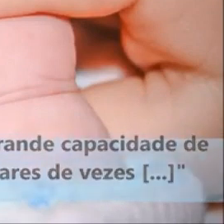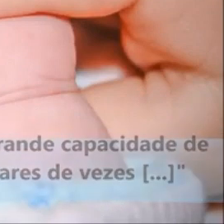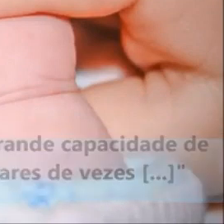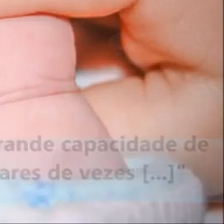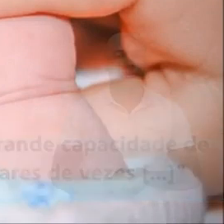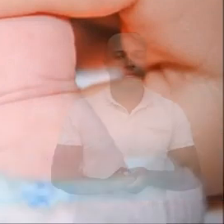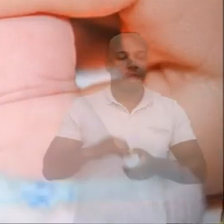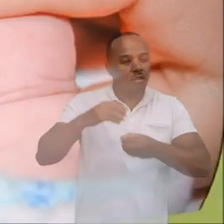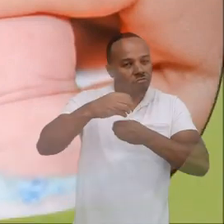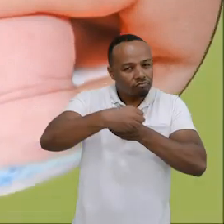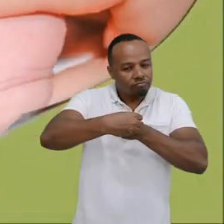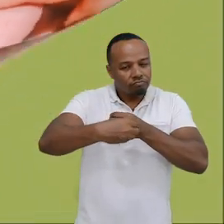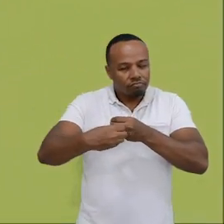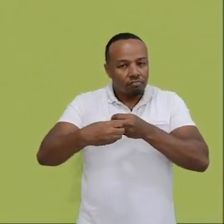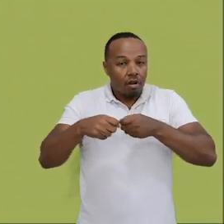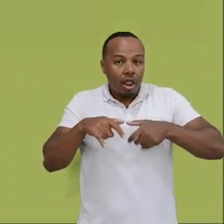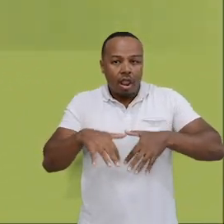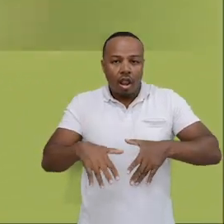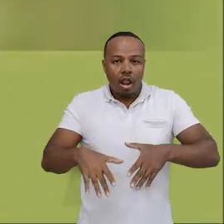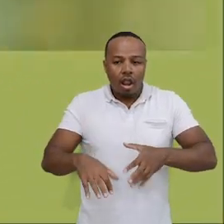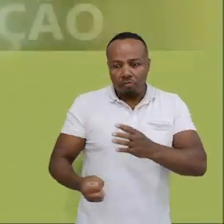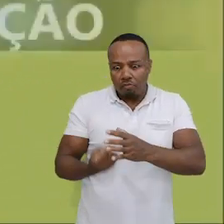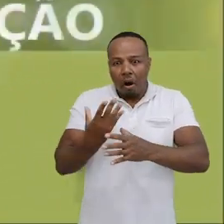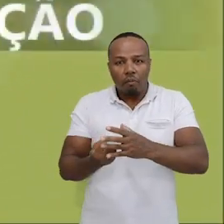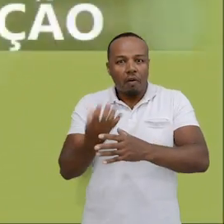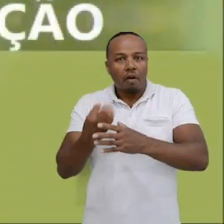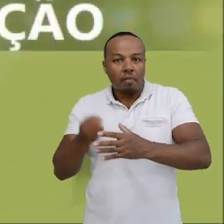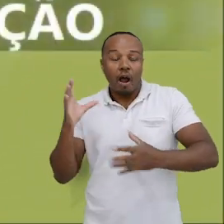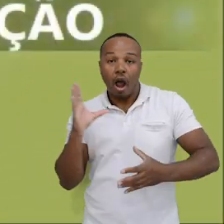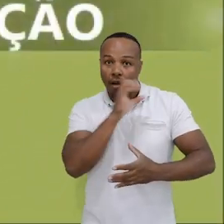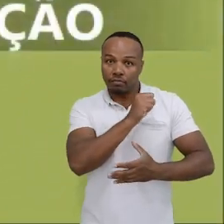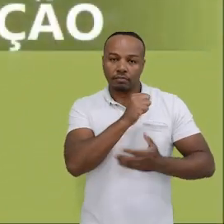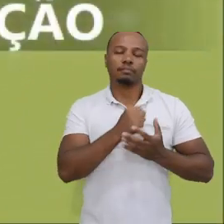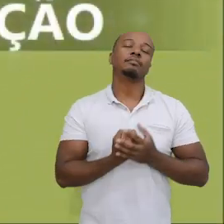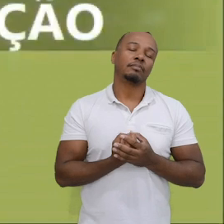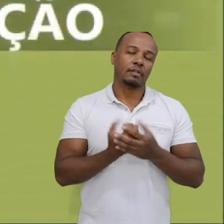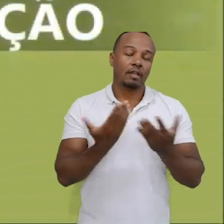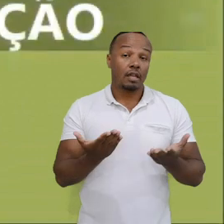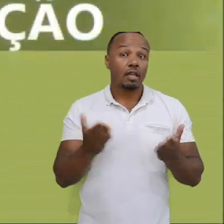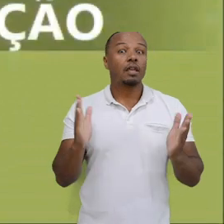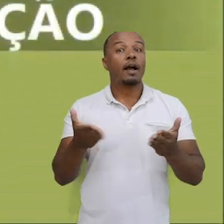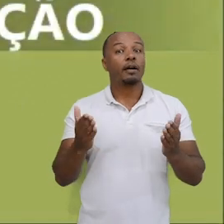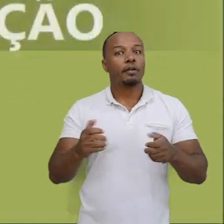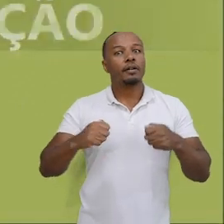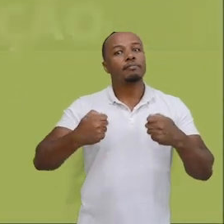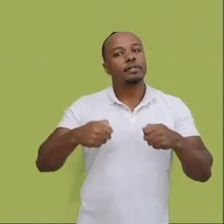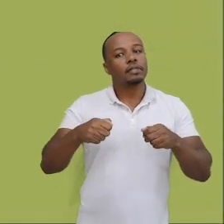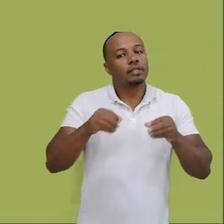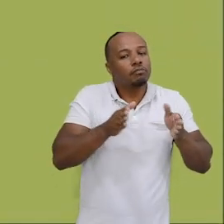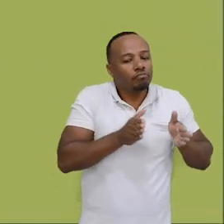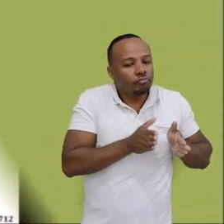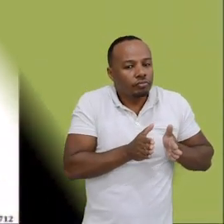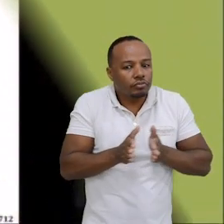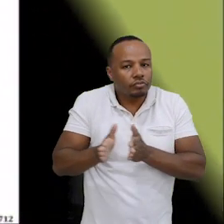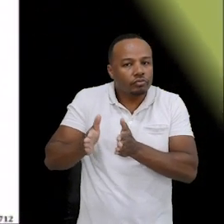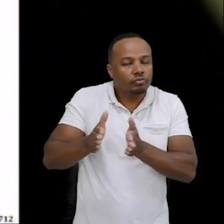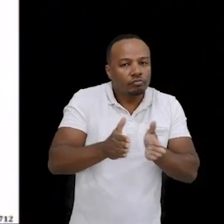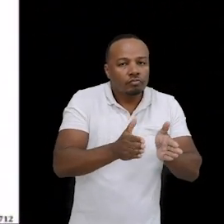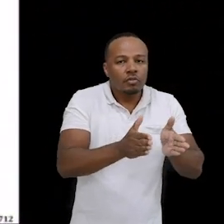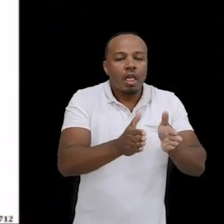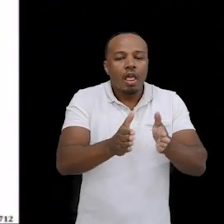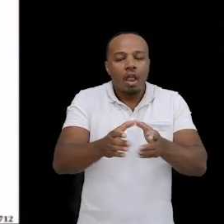As células nervosas estão sendo produzidas em ritmo acelerado e agora elas precisam migrar para